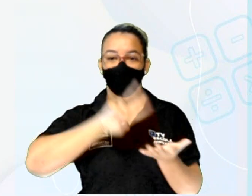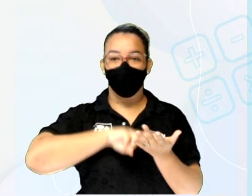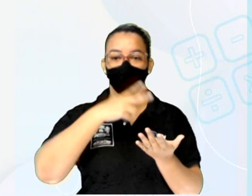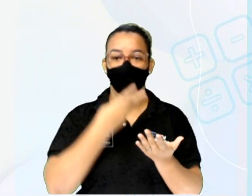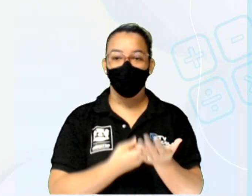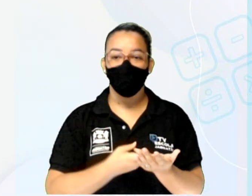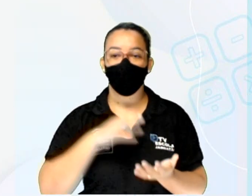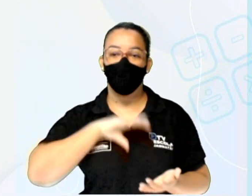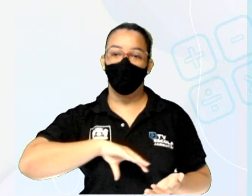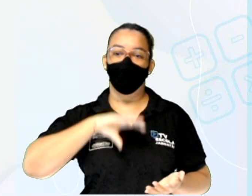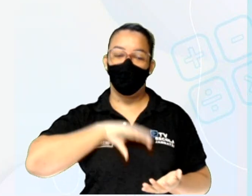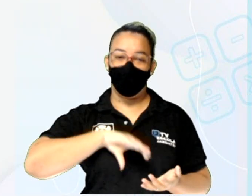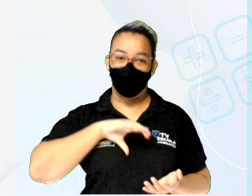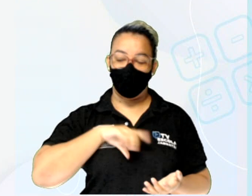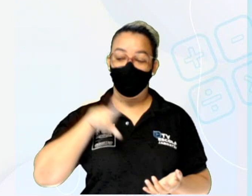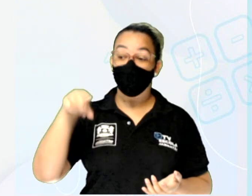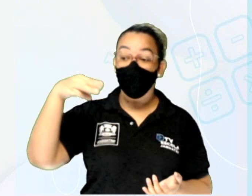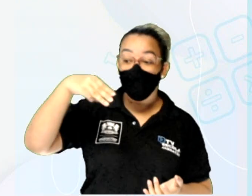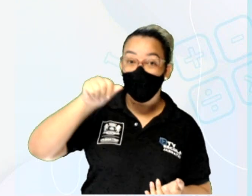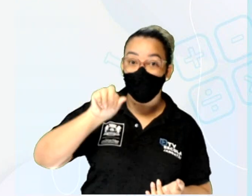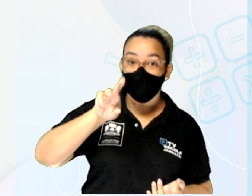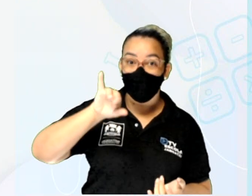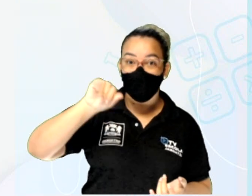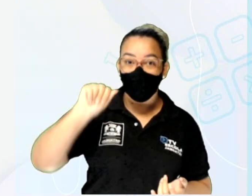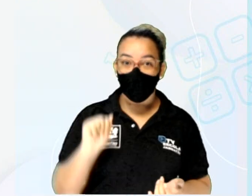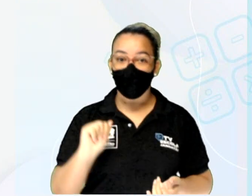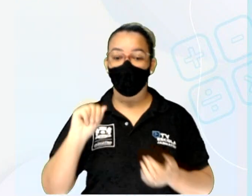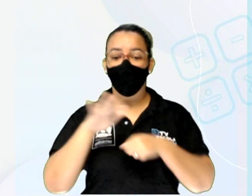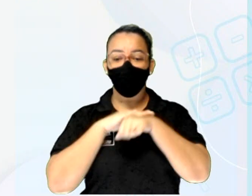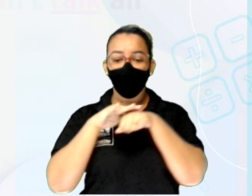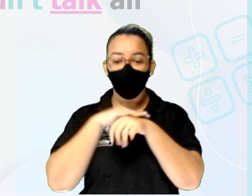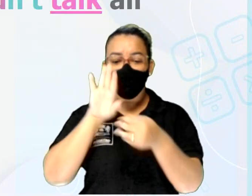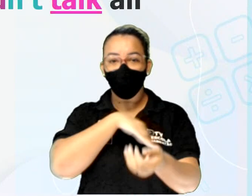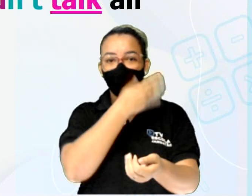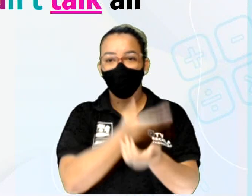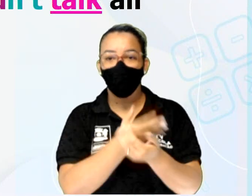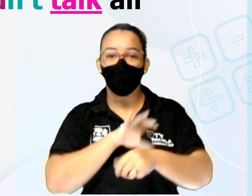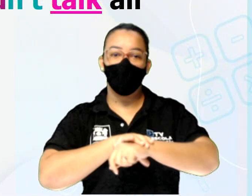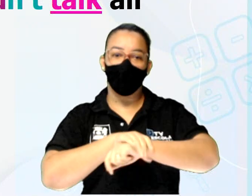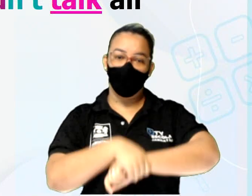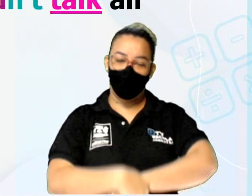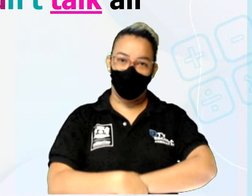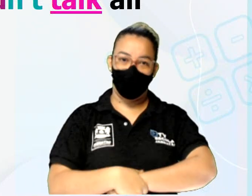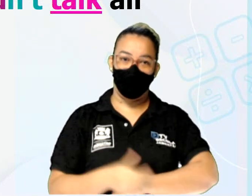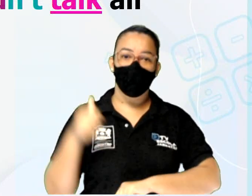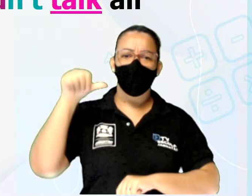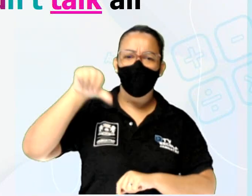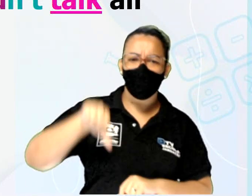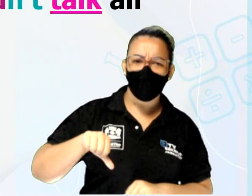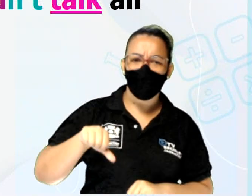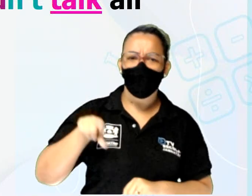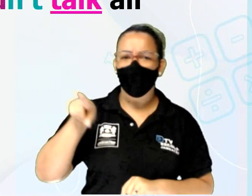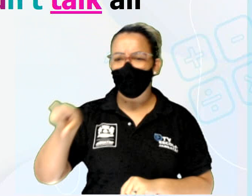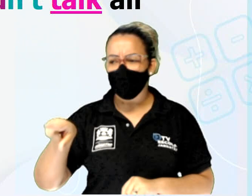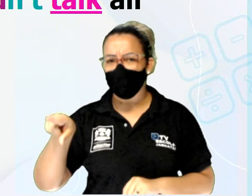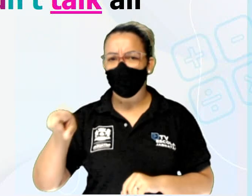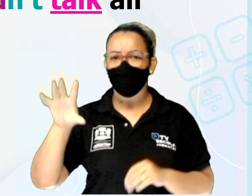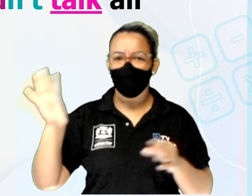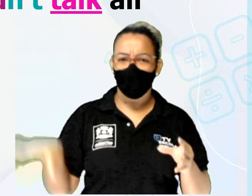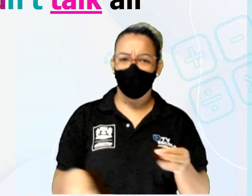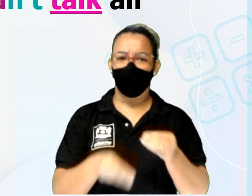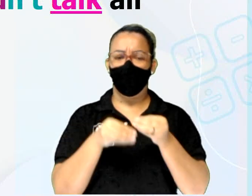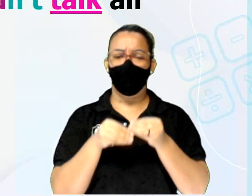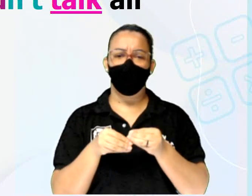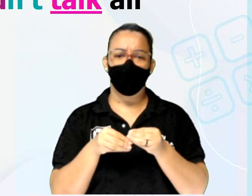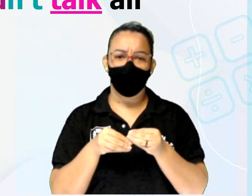all night long. Maria e eu falamos a noite toda. E na negação, Maria and I didn't